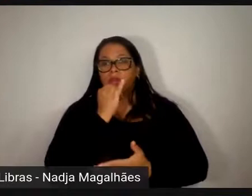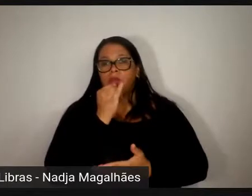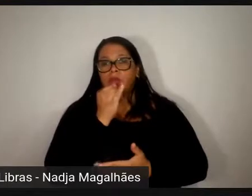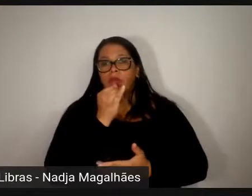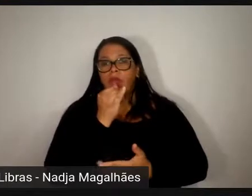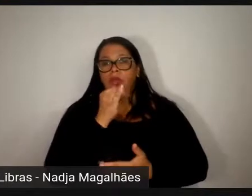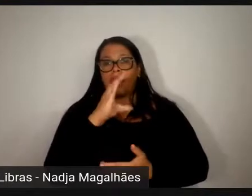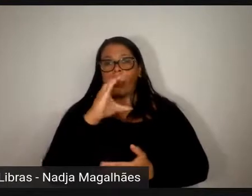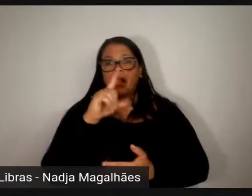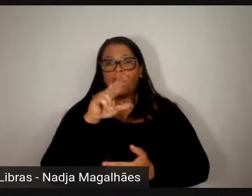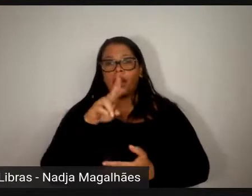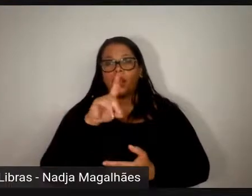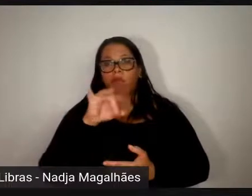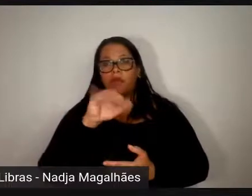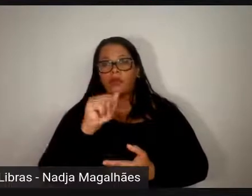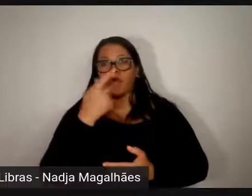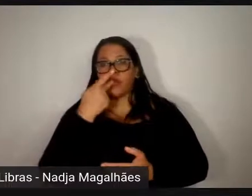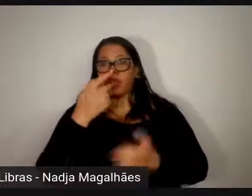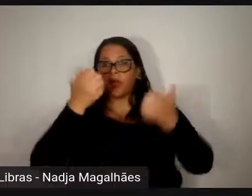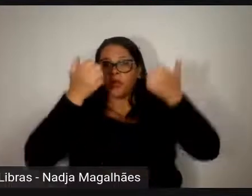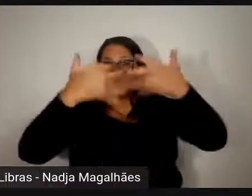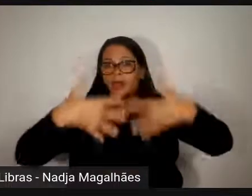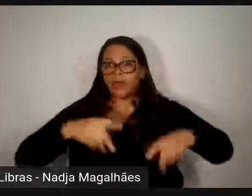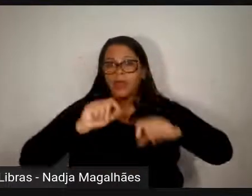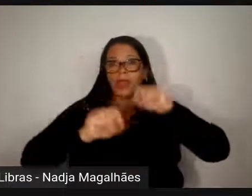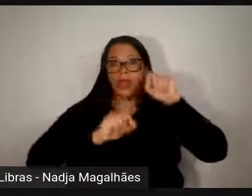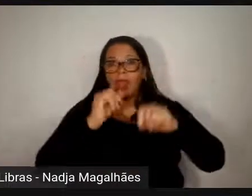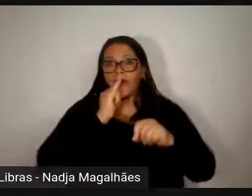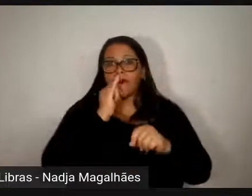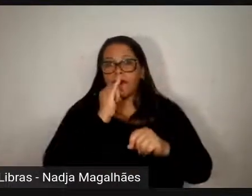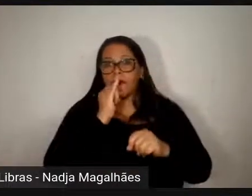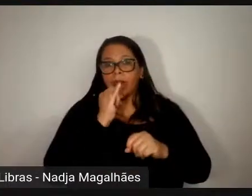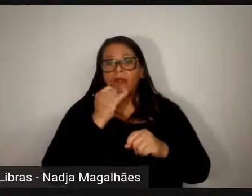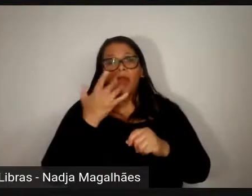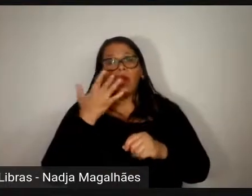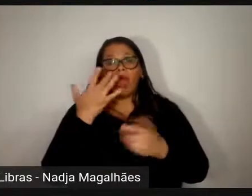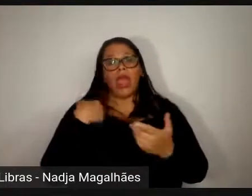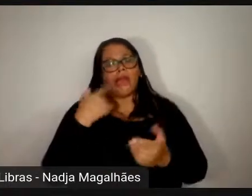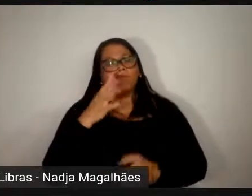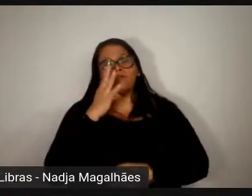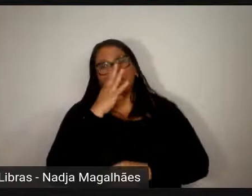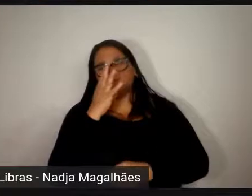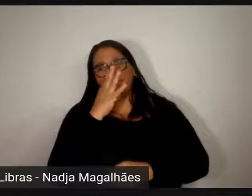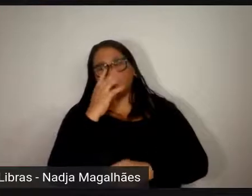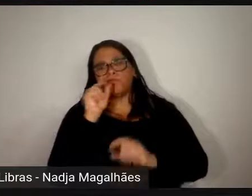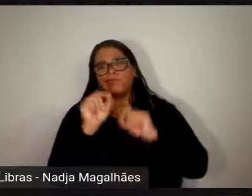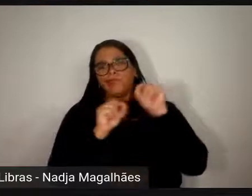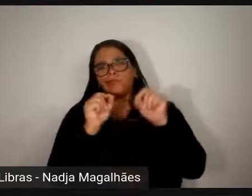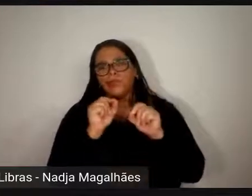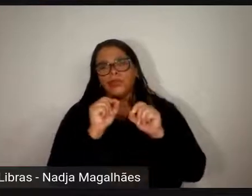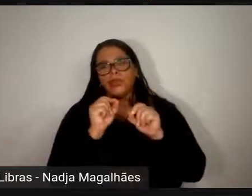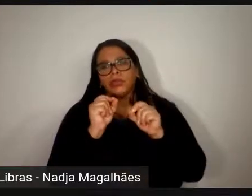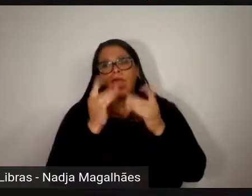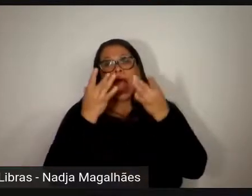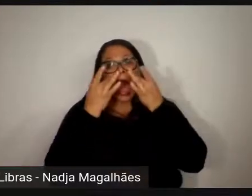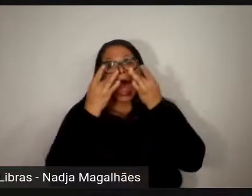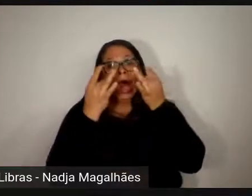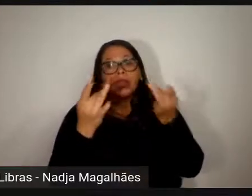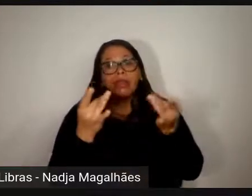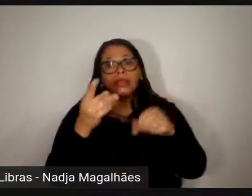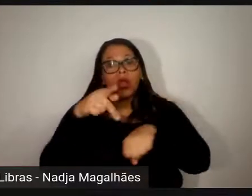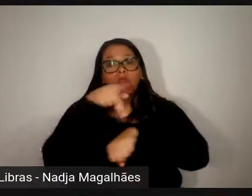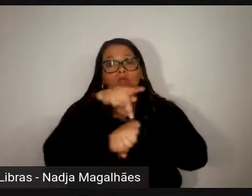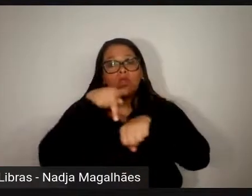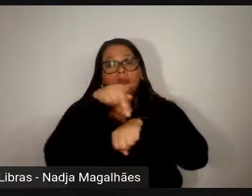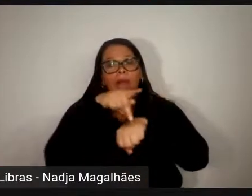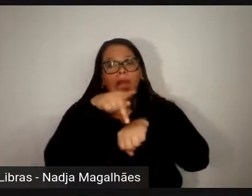a Cláudia disse, que são casos, o caso que me chamou tem muita atenção, foram dos países considerados